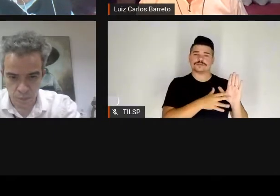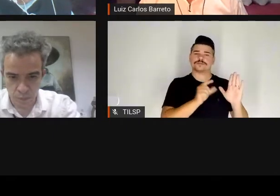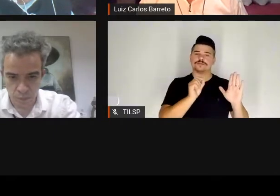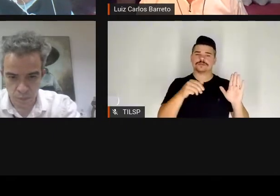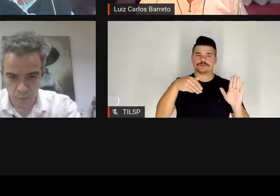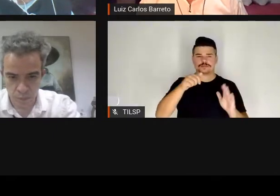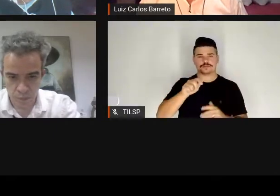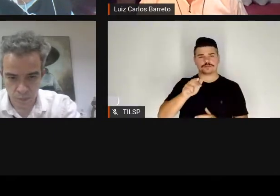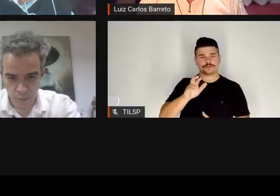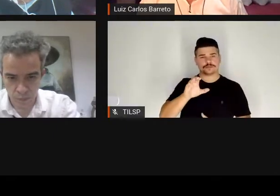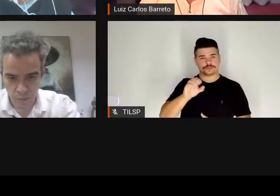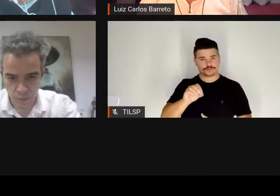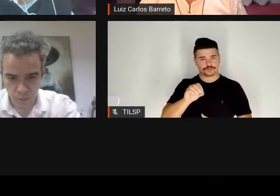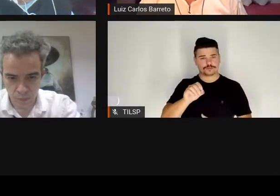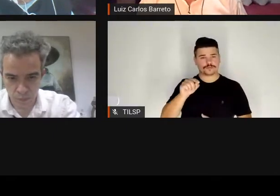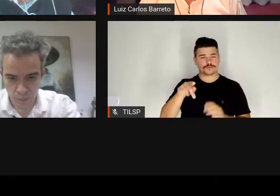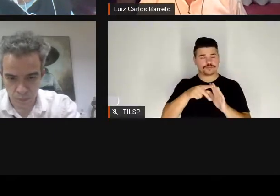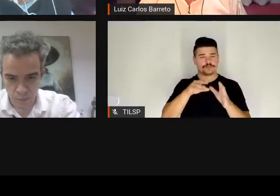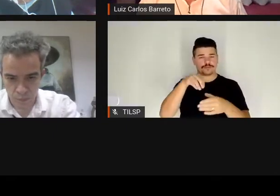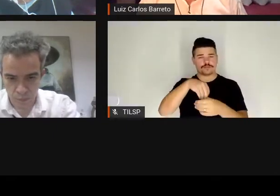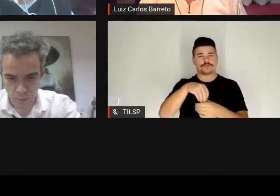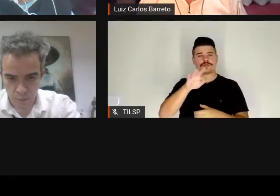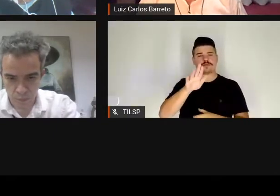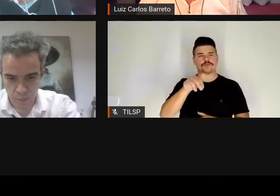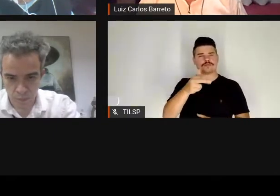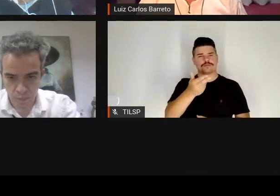Fundação do Rocha. Marcos.